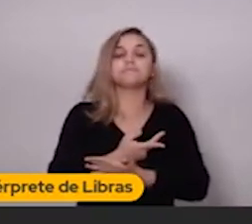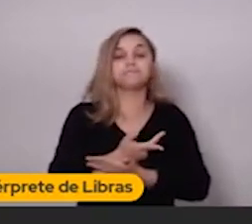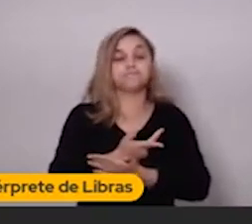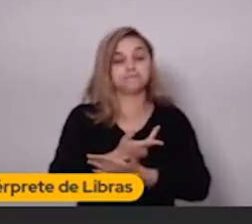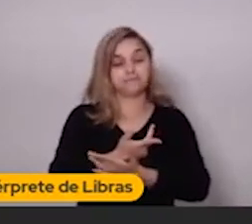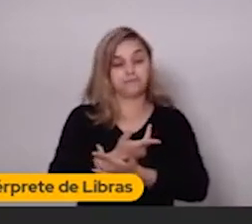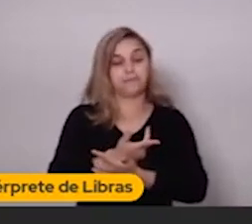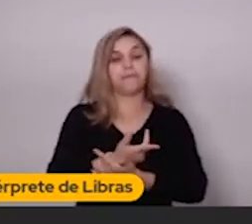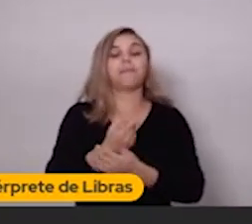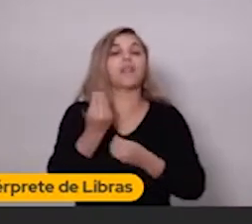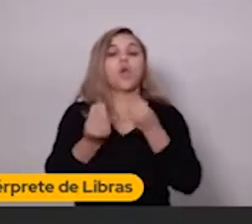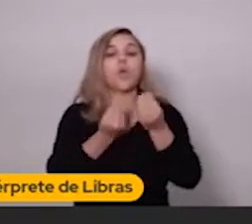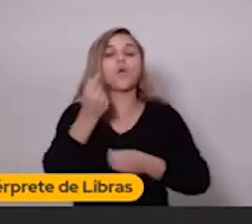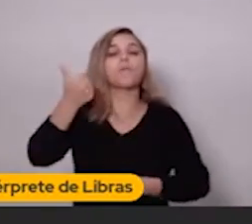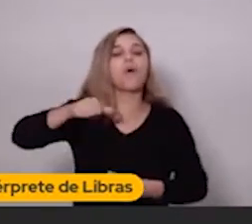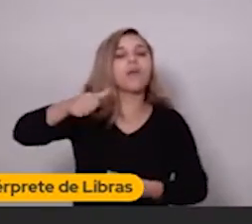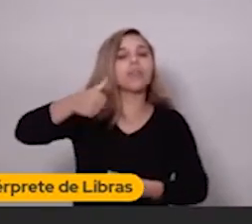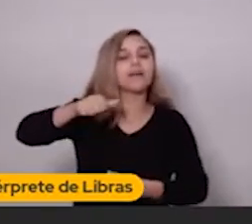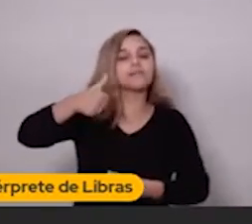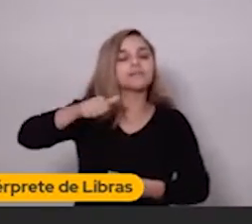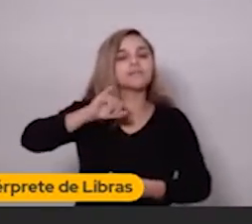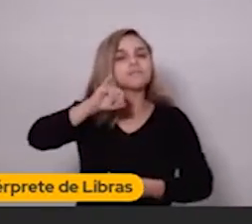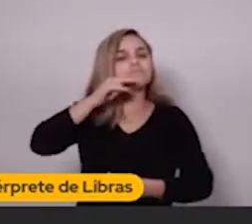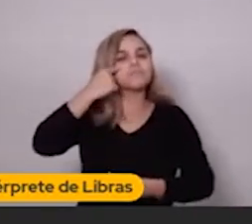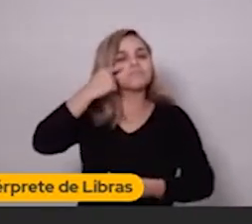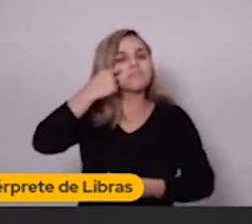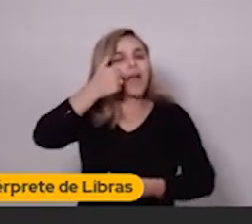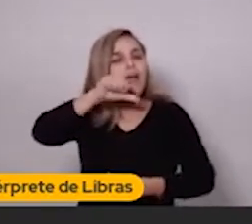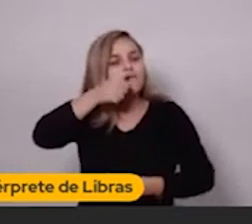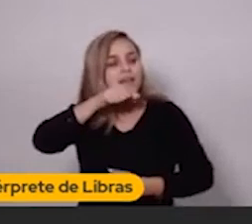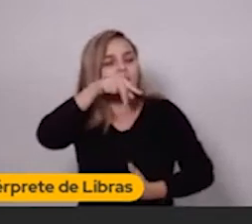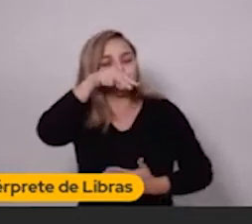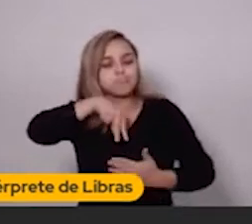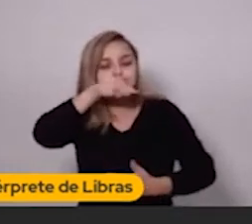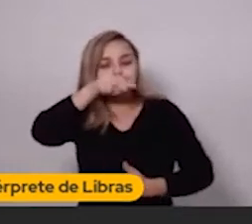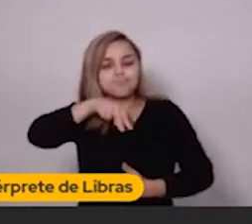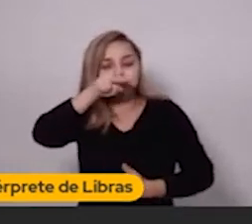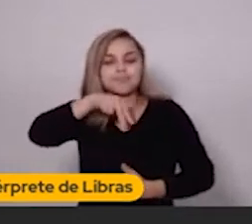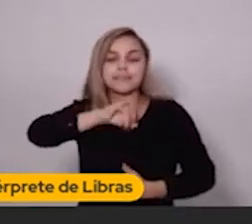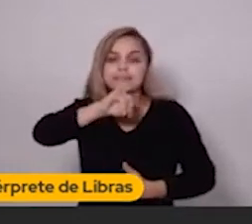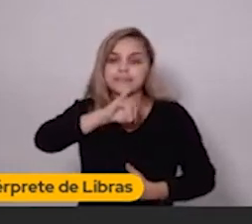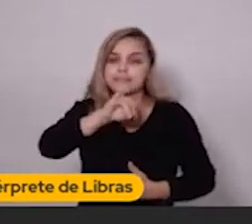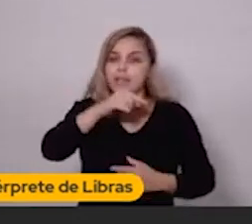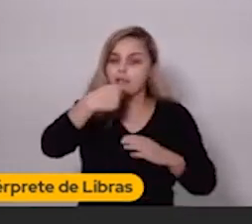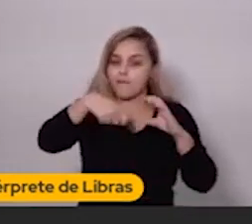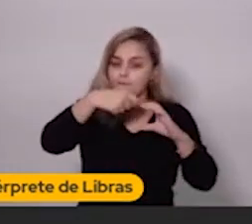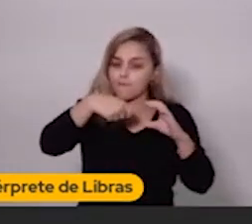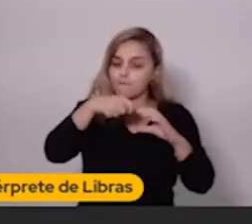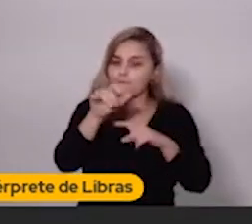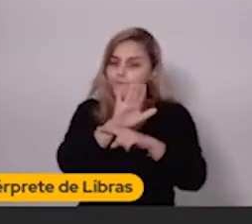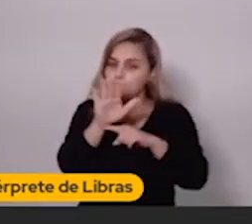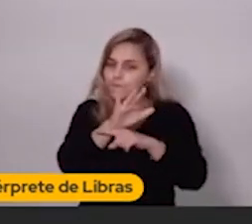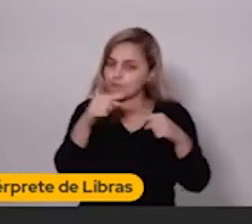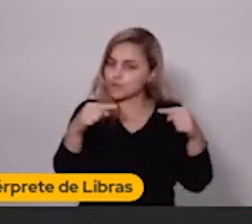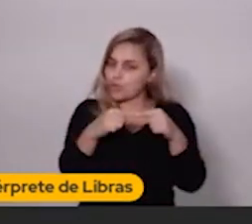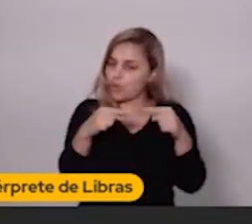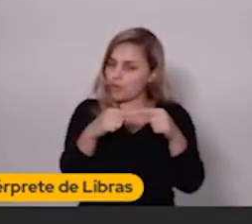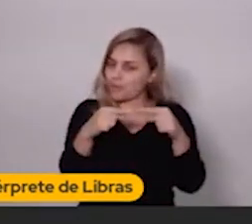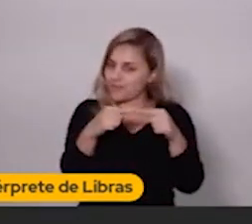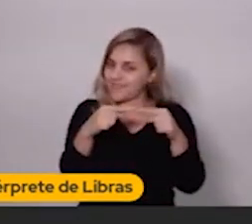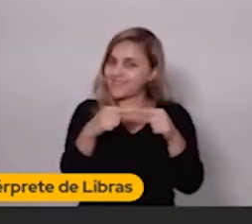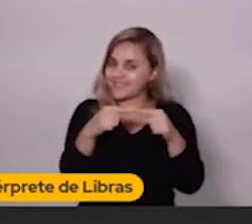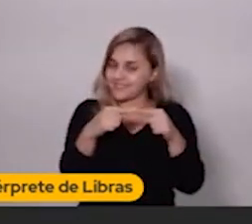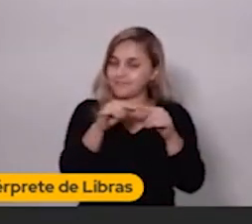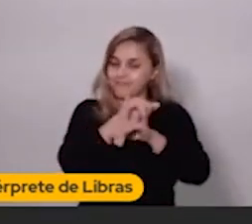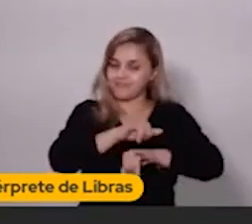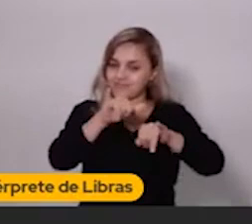E como que é feita essa análise, então, para ver se o conteúdo, se o vídeo é adequado ou não para receber anúncios e segue essas